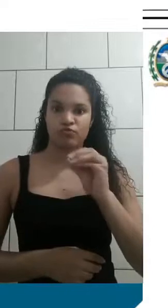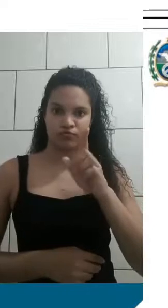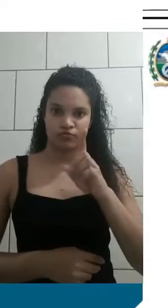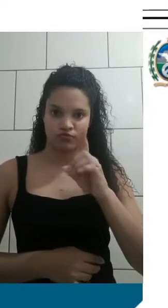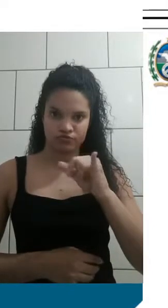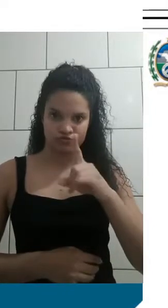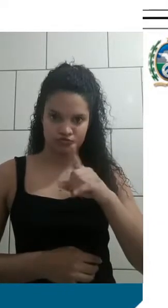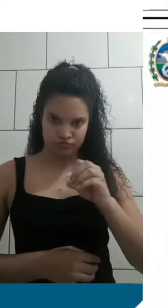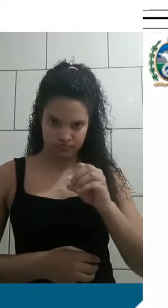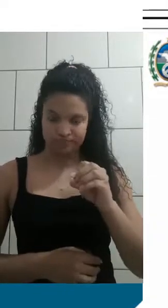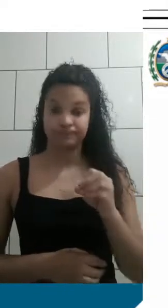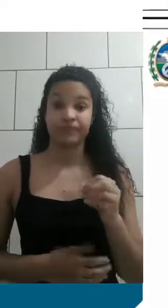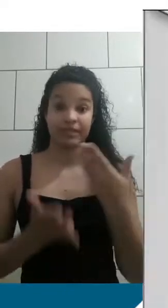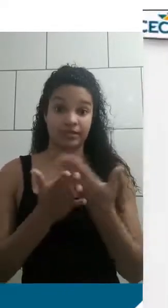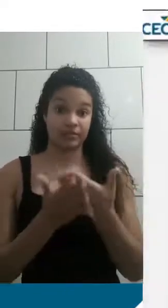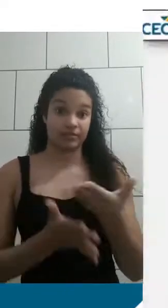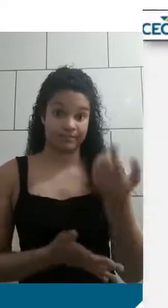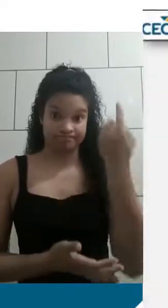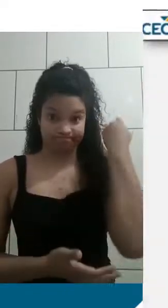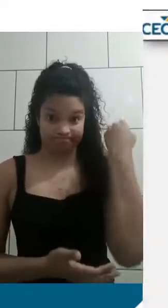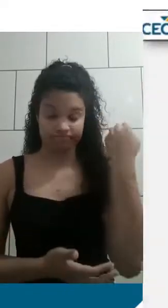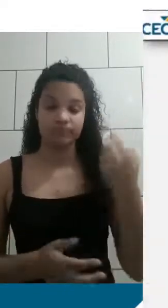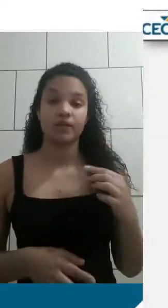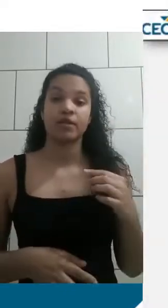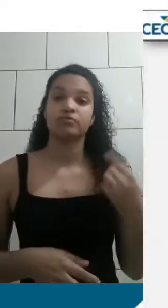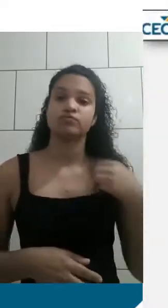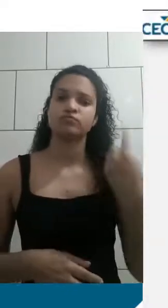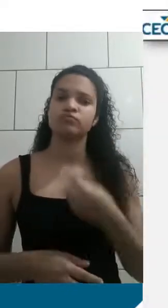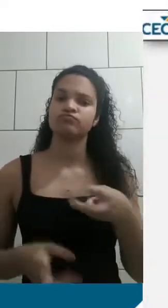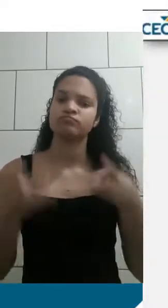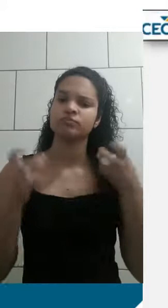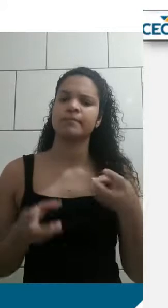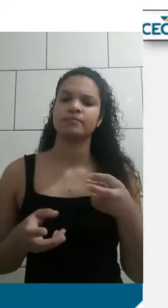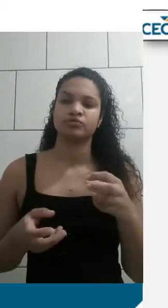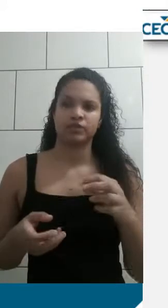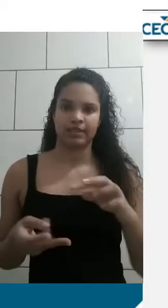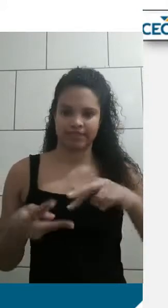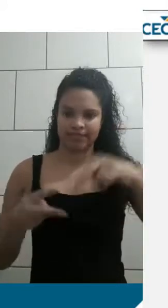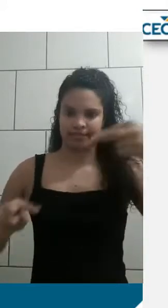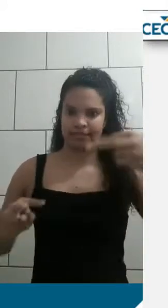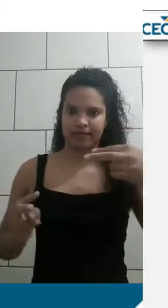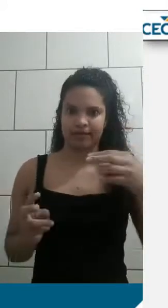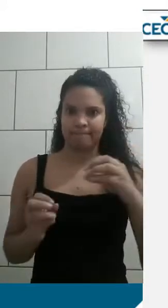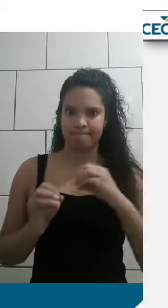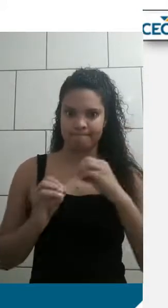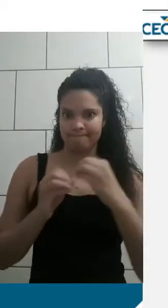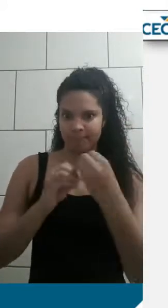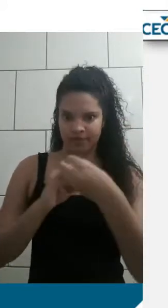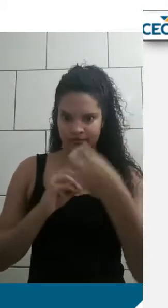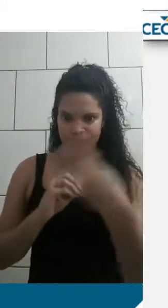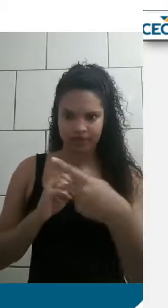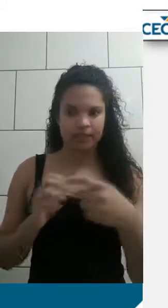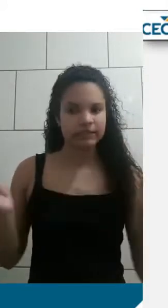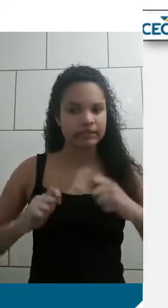Na aula passada nós vimos que a molécula de DNA é capaz, através do processo de transcrição, de